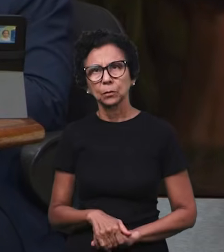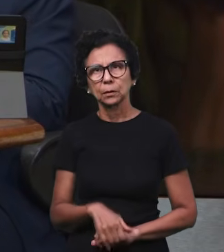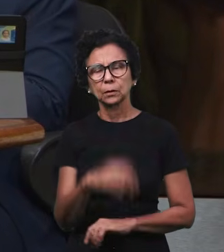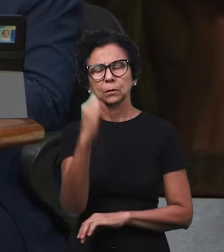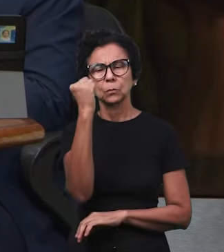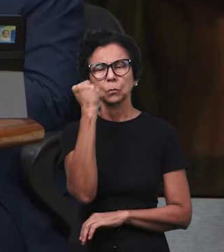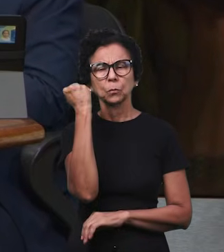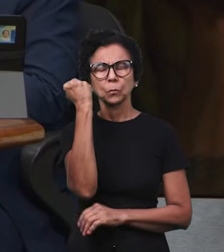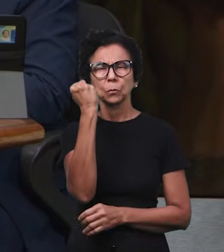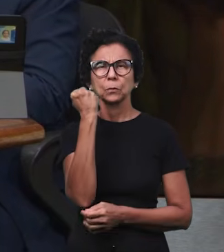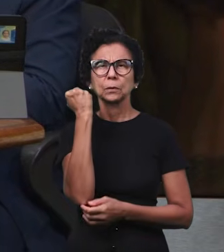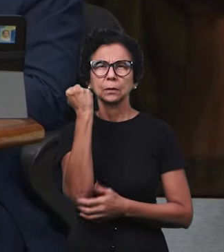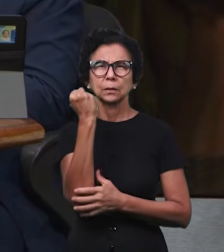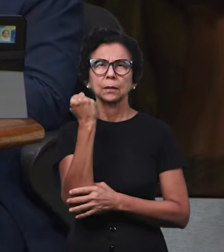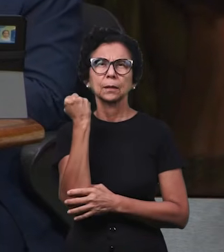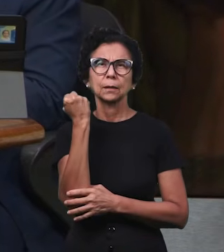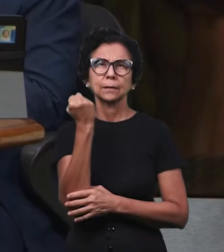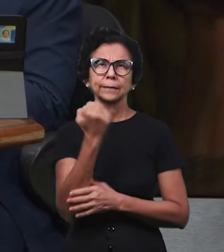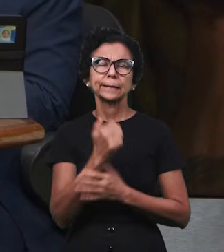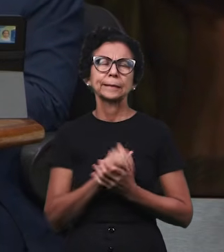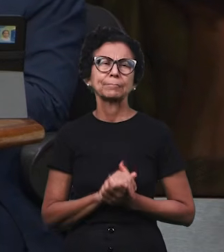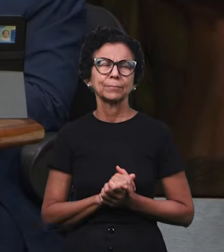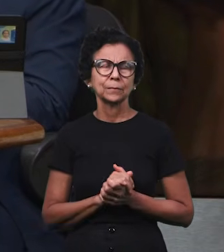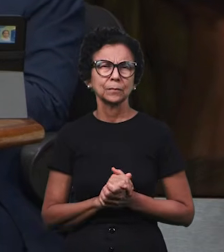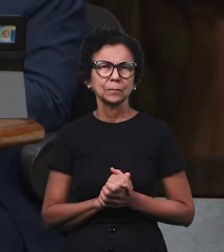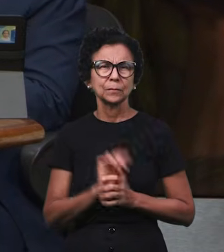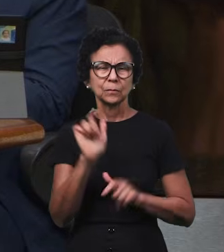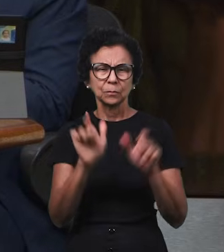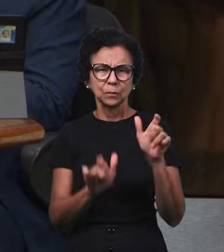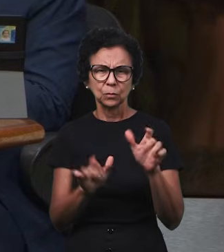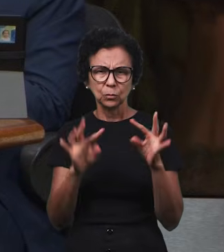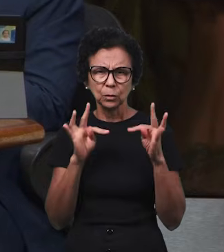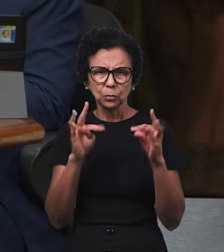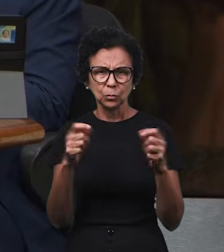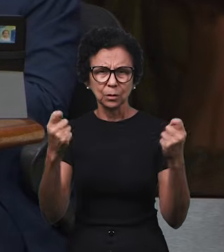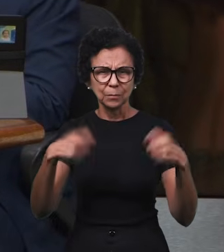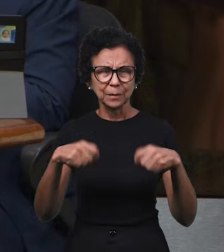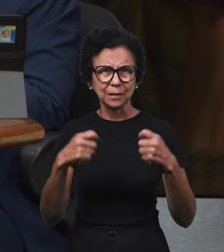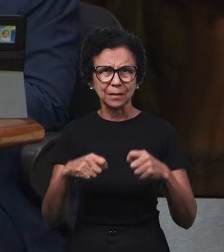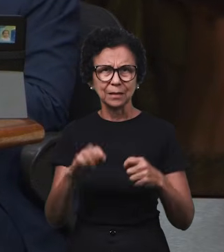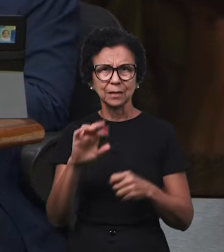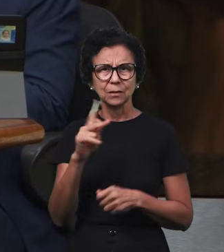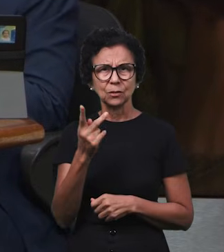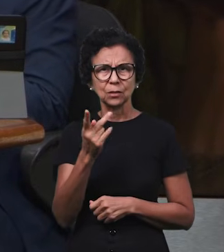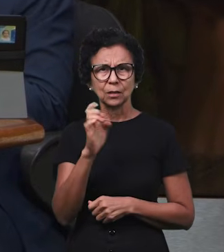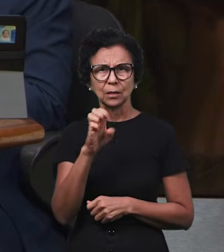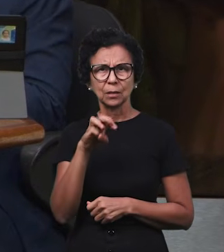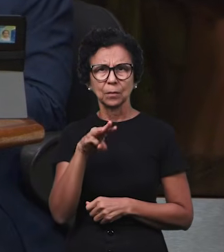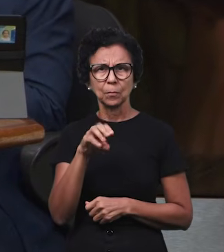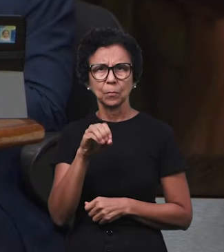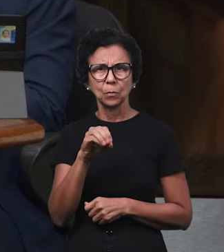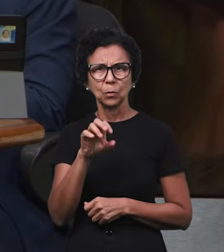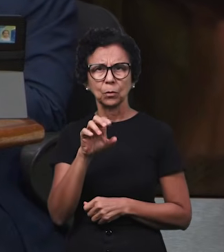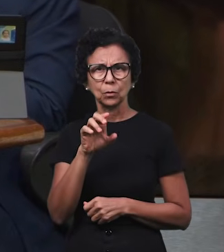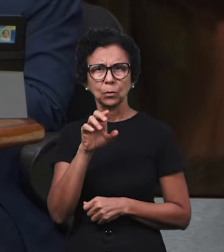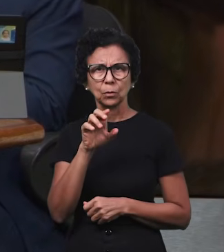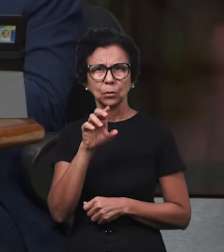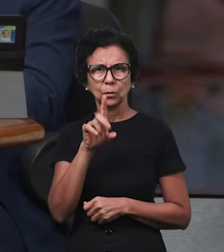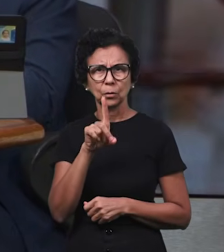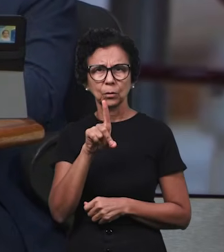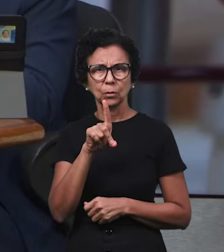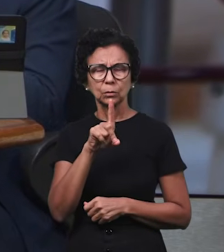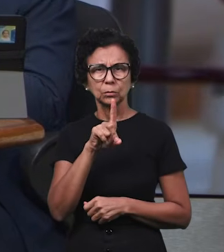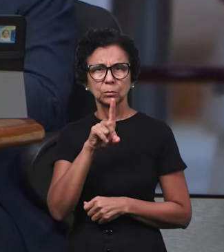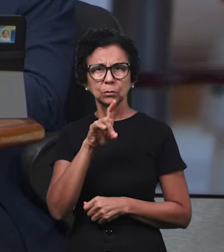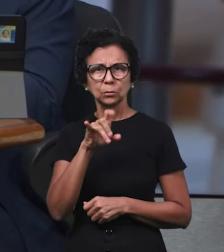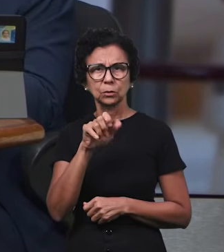grau 5, todo paciente vai fazer hemodiálise, vai fazer diálise peritoneal ou vai para transplante, ou